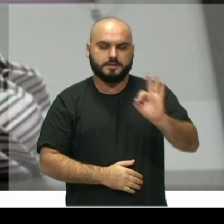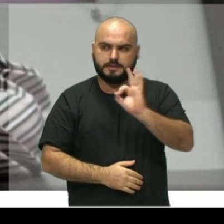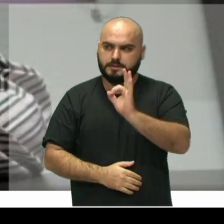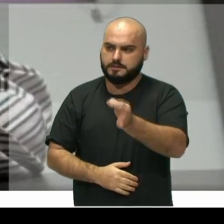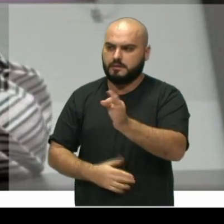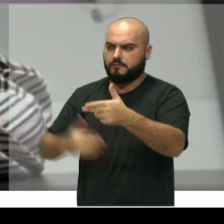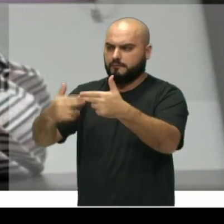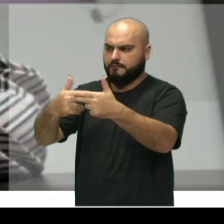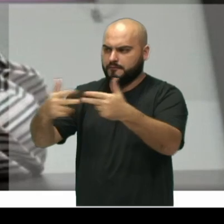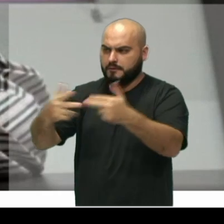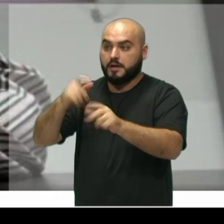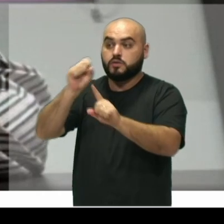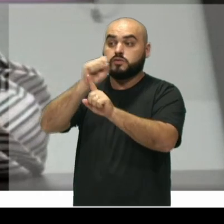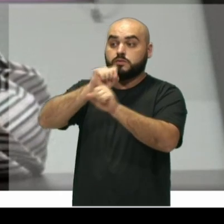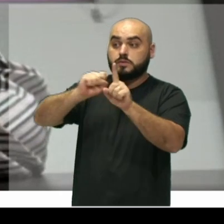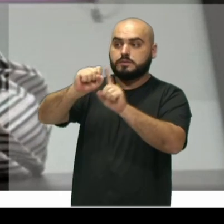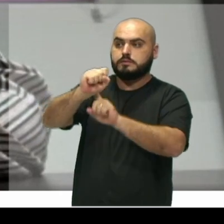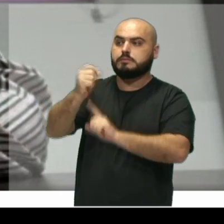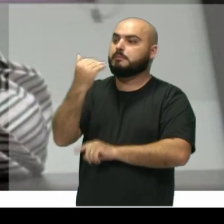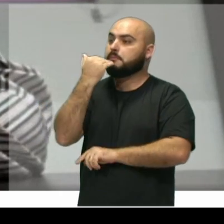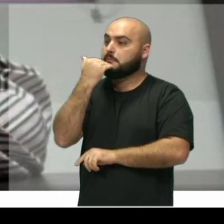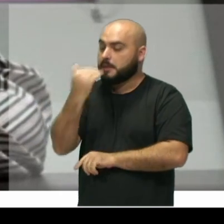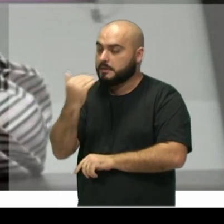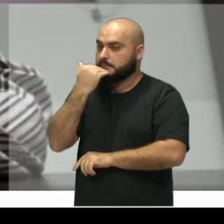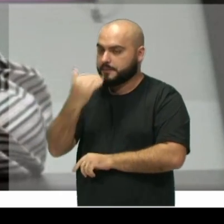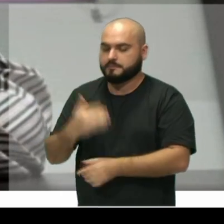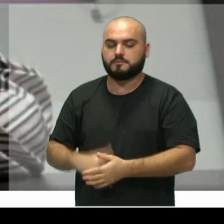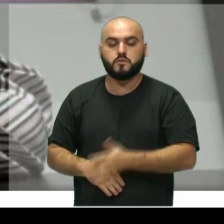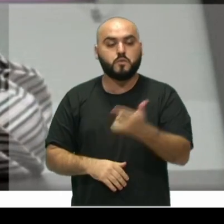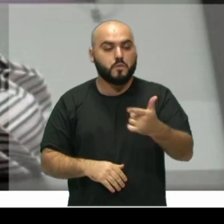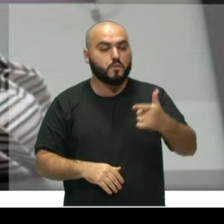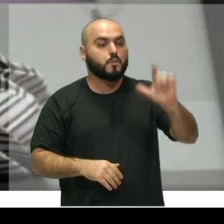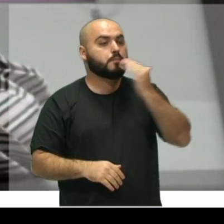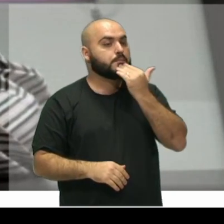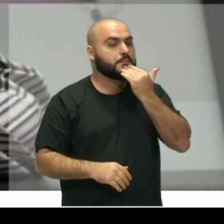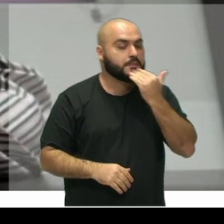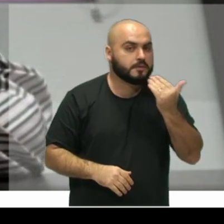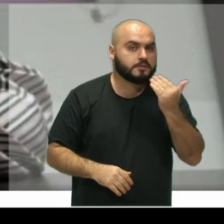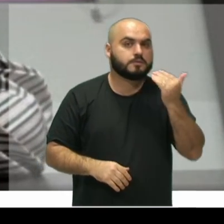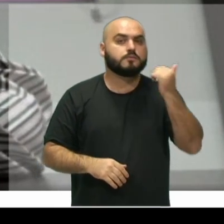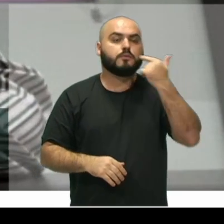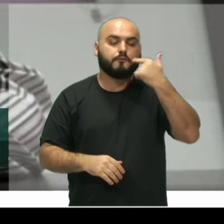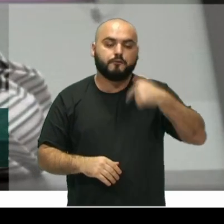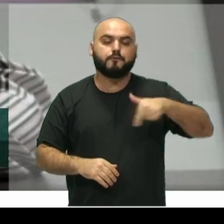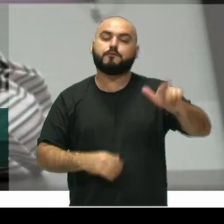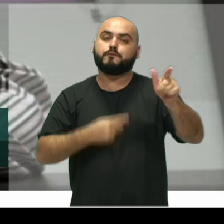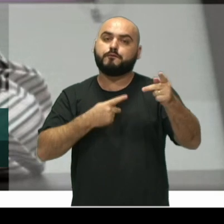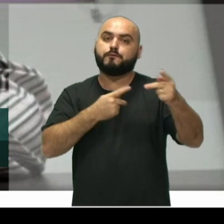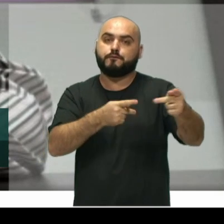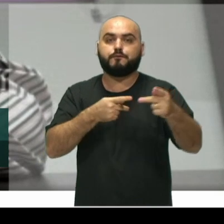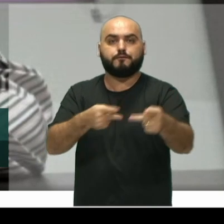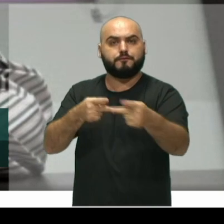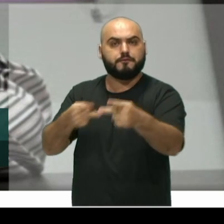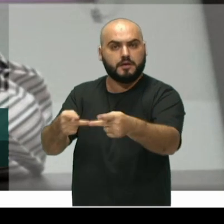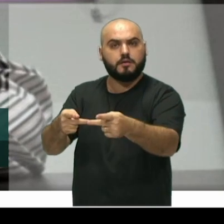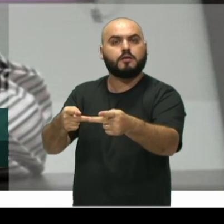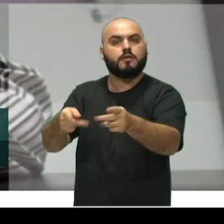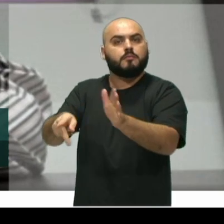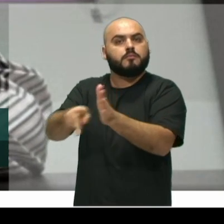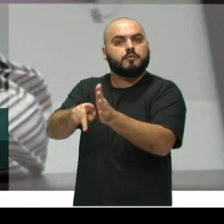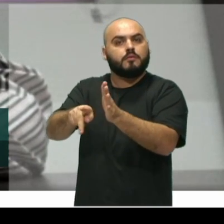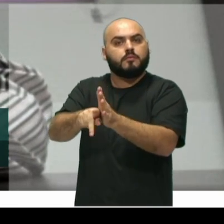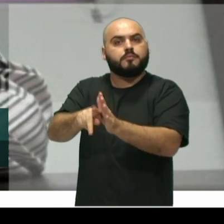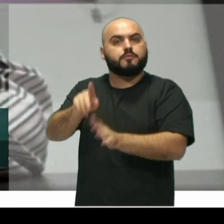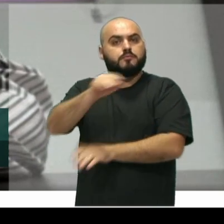própria sociedade, outras do nosso acompanhamento aos locais de vacinação, as nossas visitas às UBSs, à